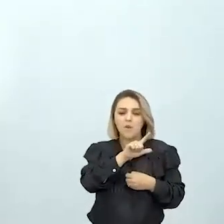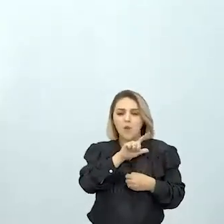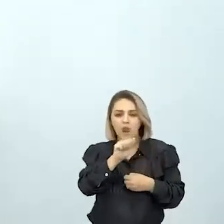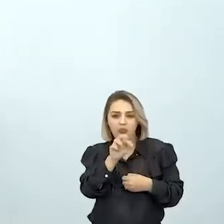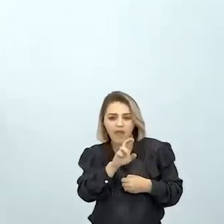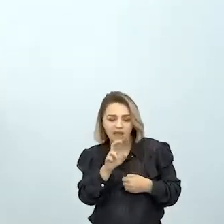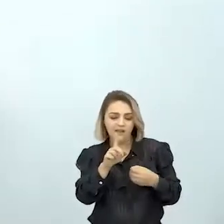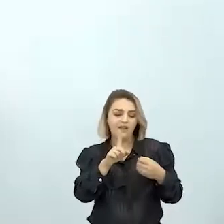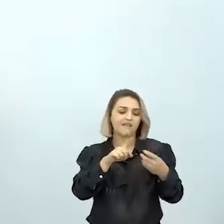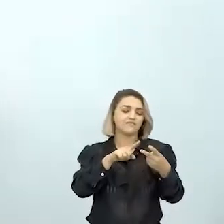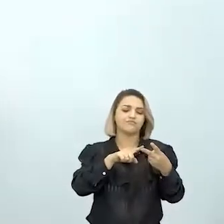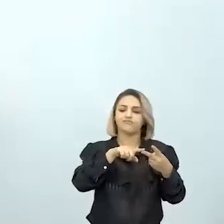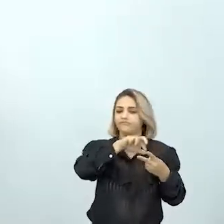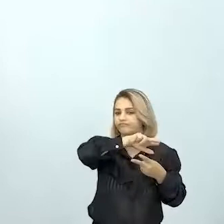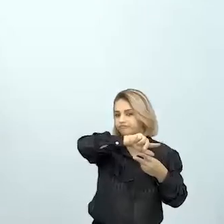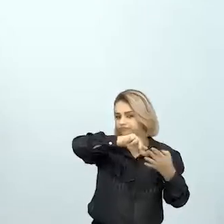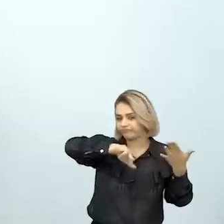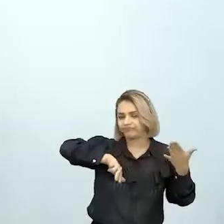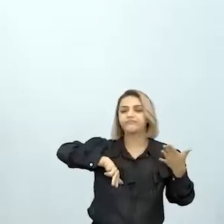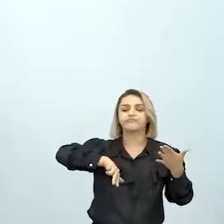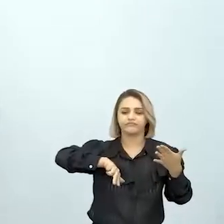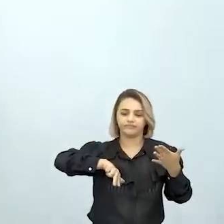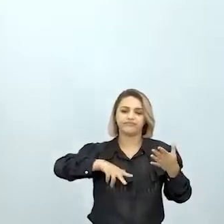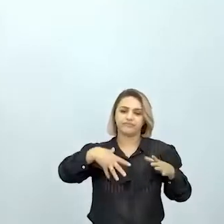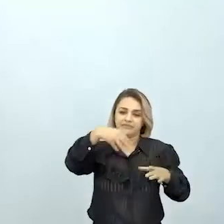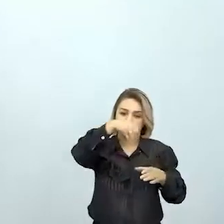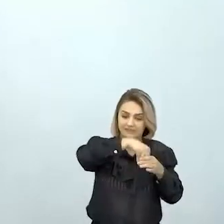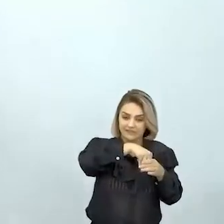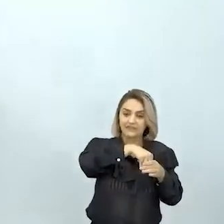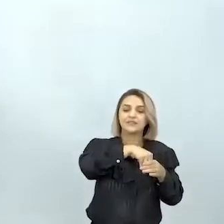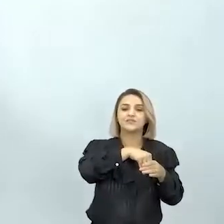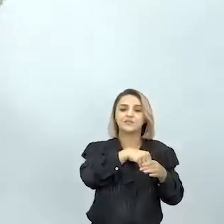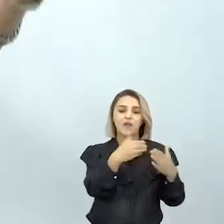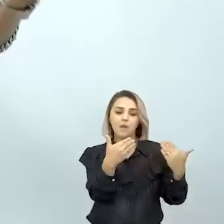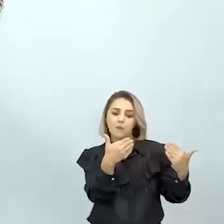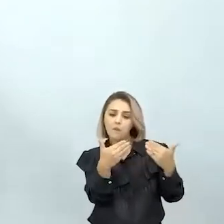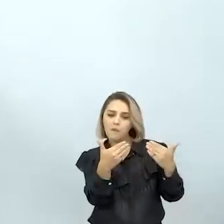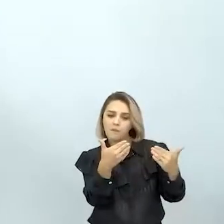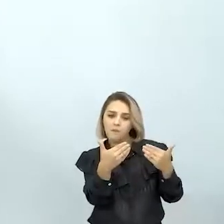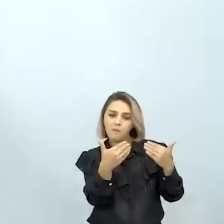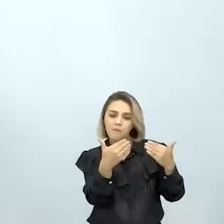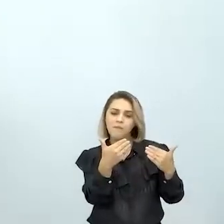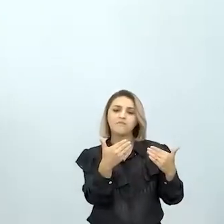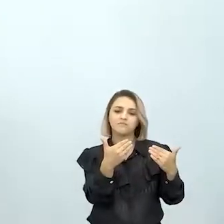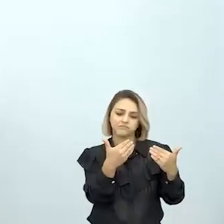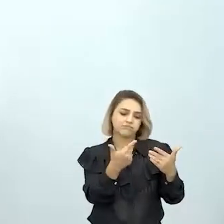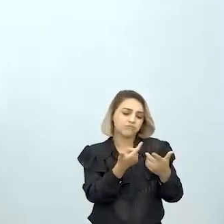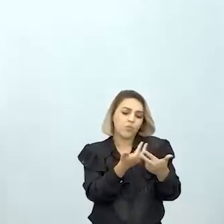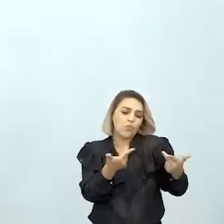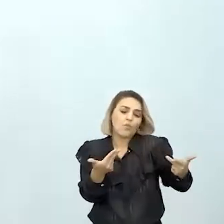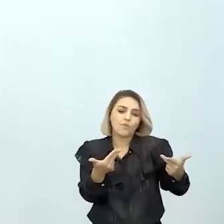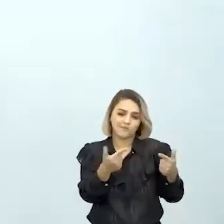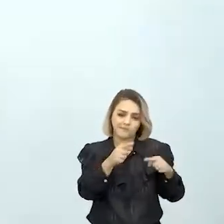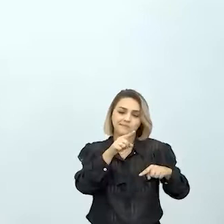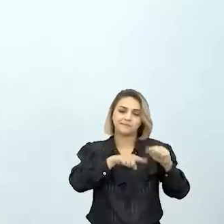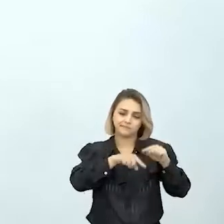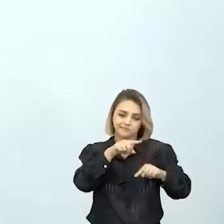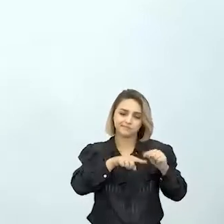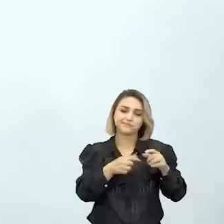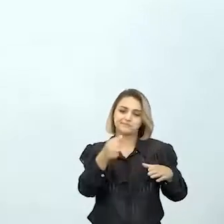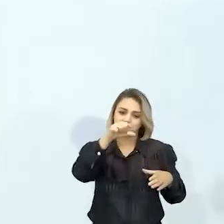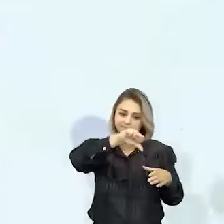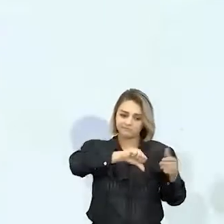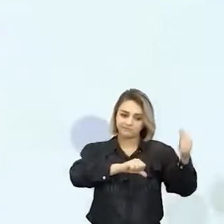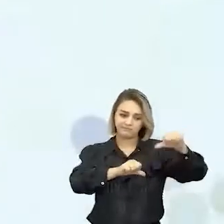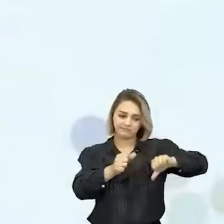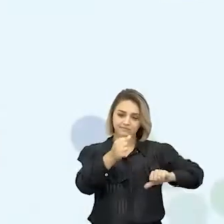concentração normal e vários outros tipos de concentrações que vão medir a presença de compostos dissolvidos na água. Está